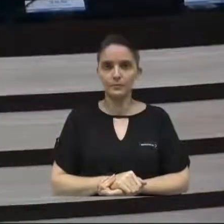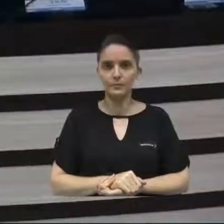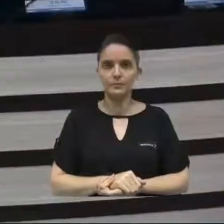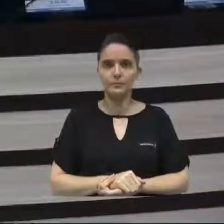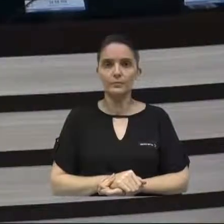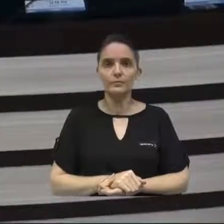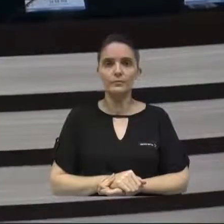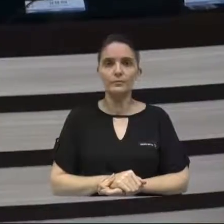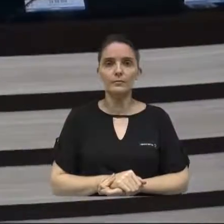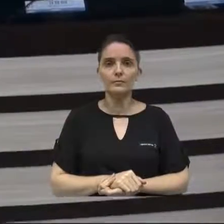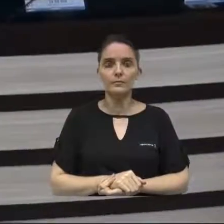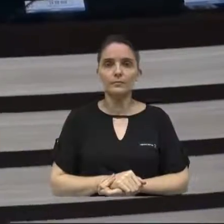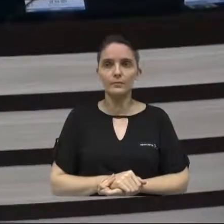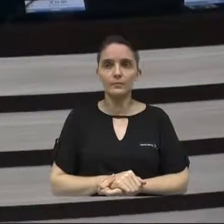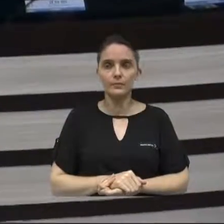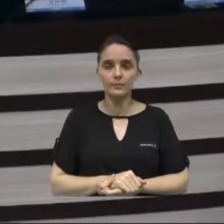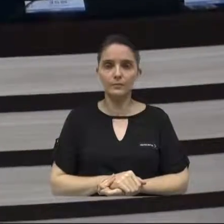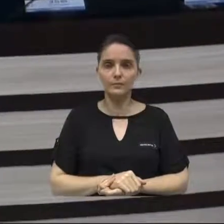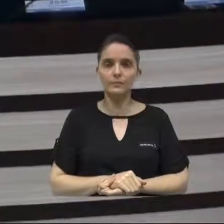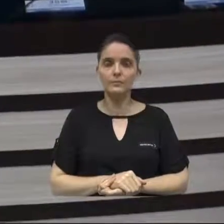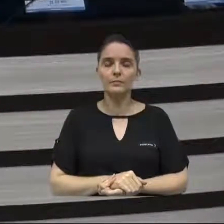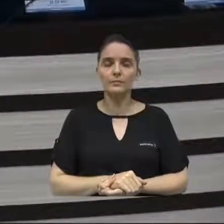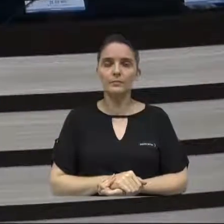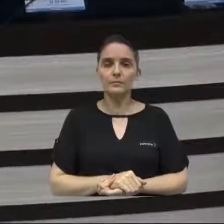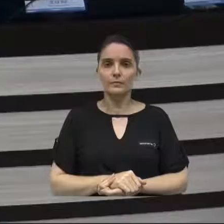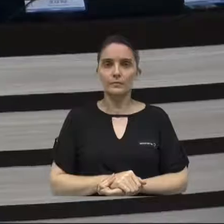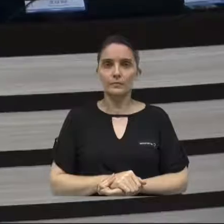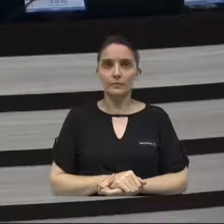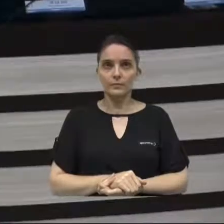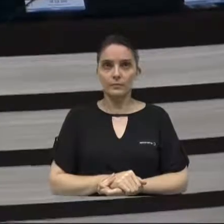Continua a discussão. Eu gostaria.